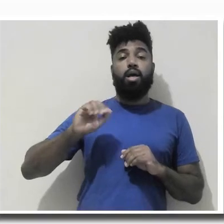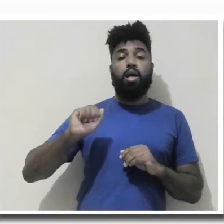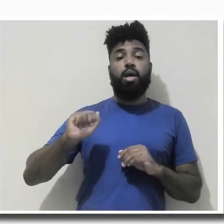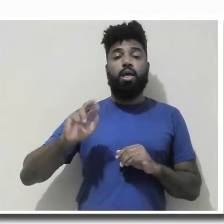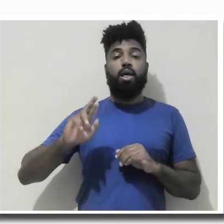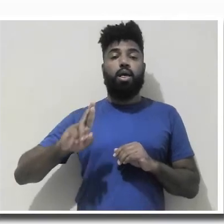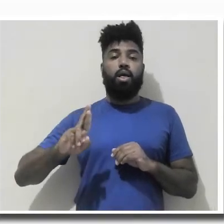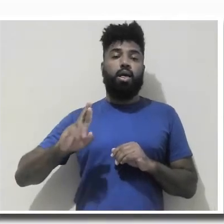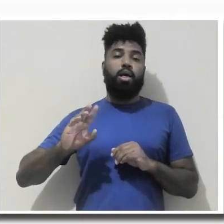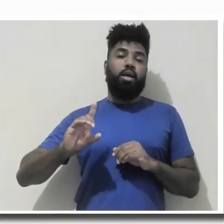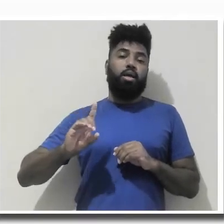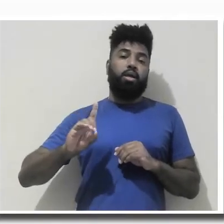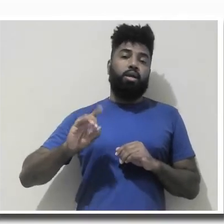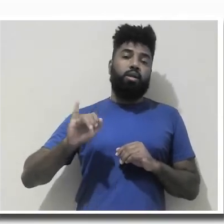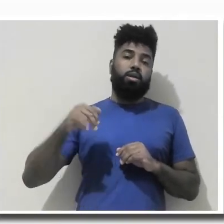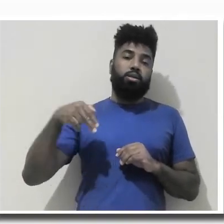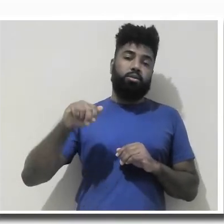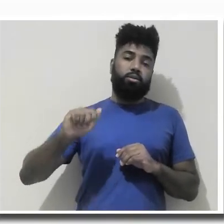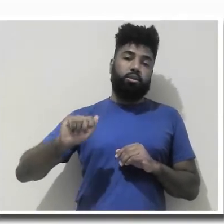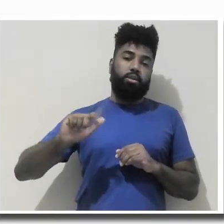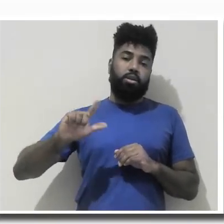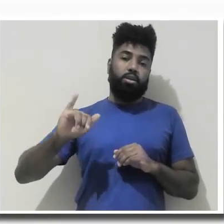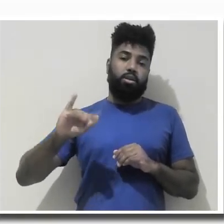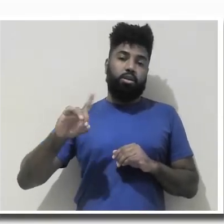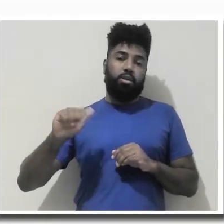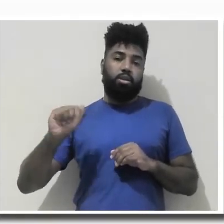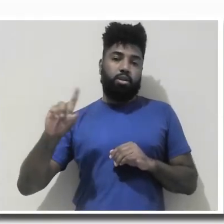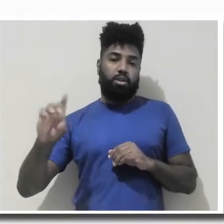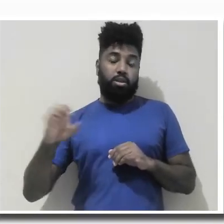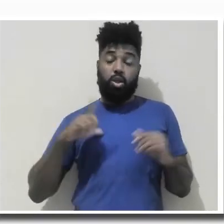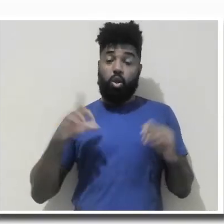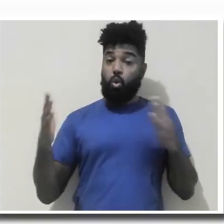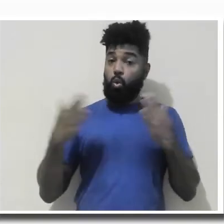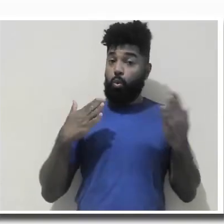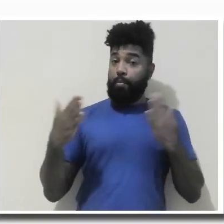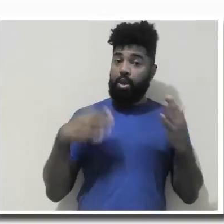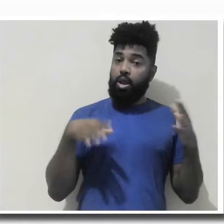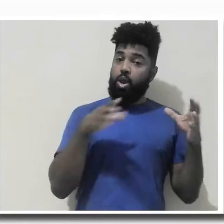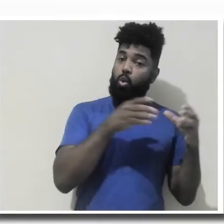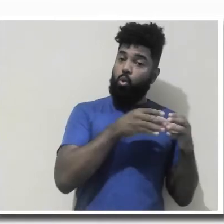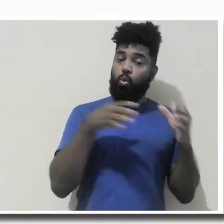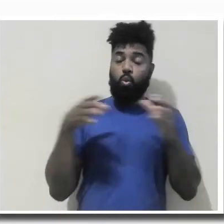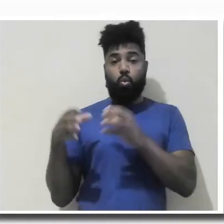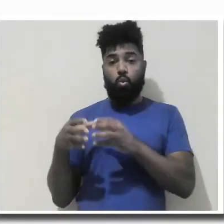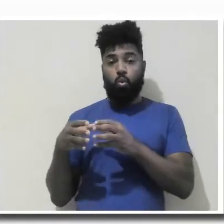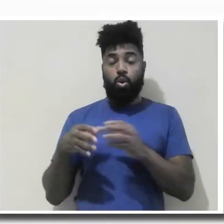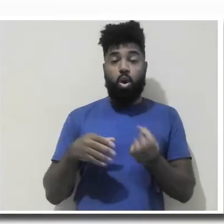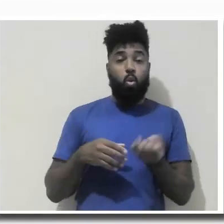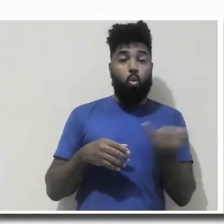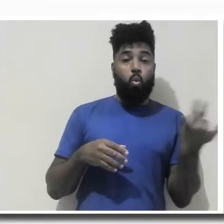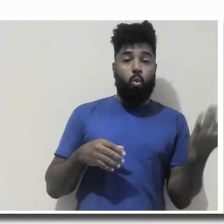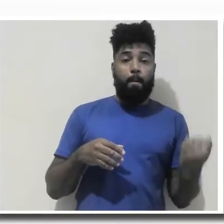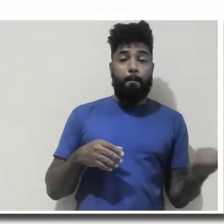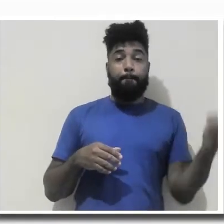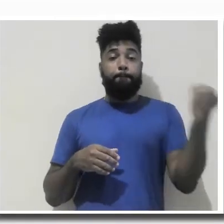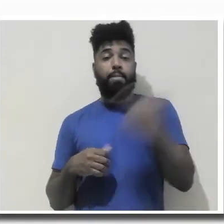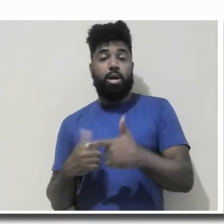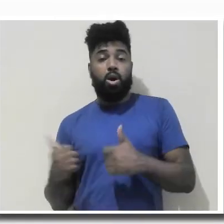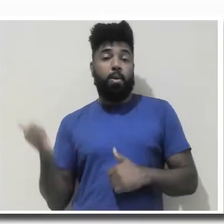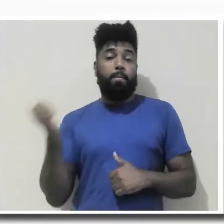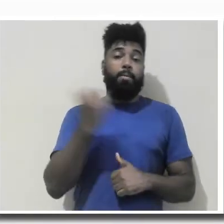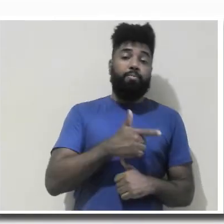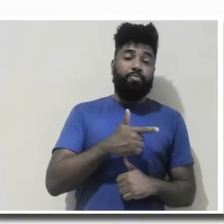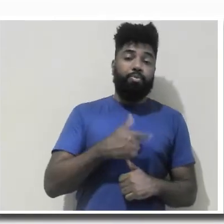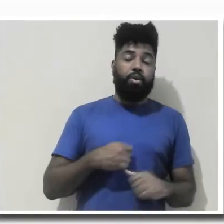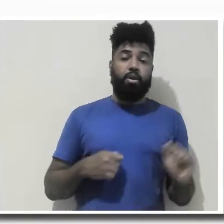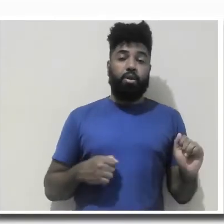comparar esses dois conjuntos em relação a qual é maior ou qual é menor.